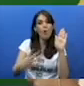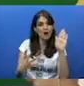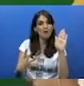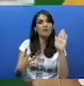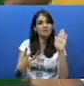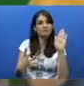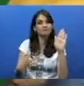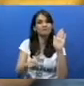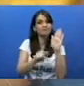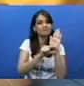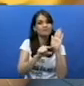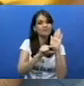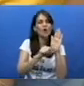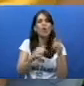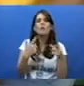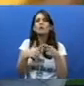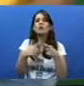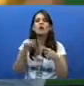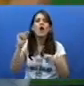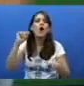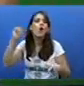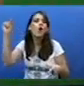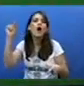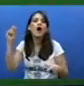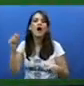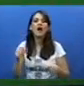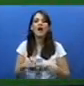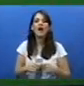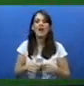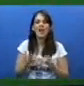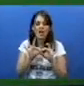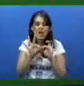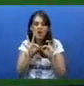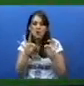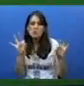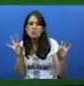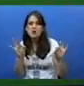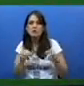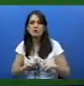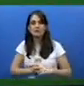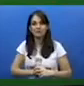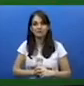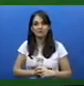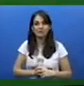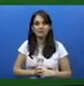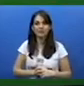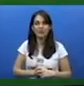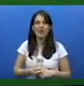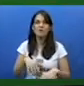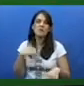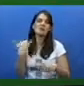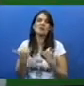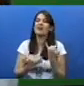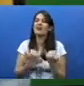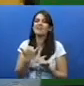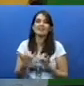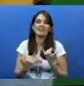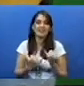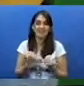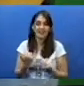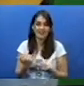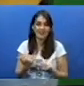acento agudo é agulha, professora? O que tem a ver? É uma brincadeira, crianças. Olha aqui